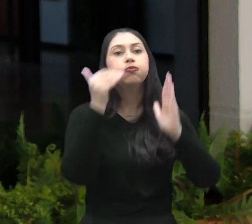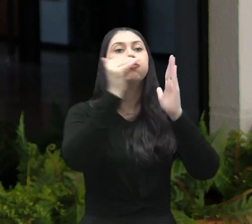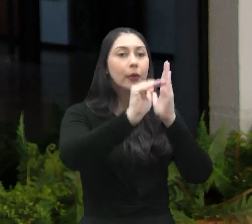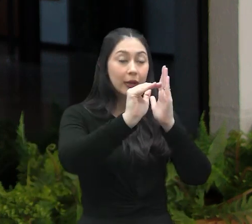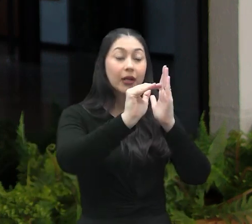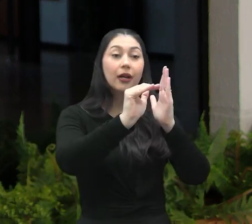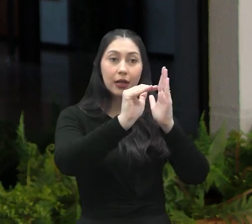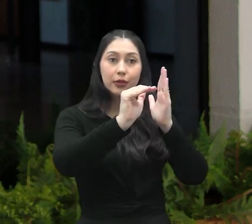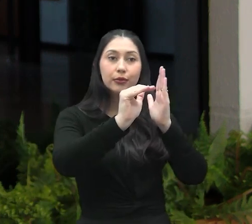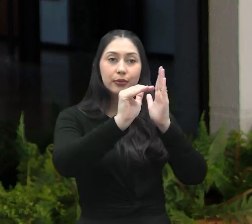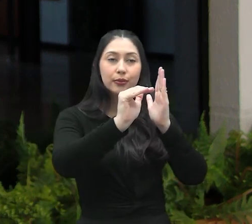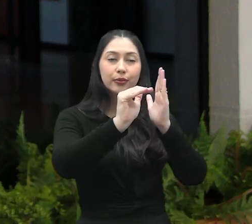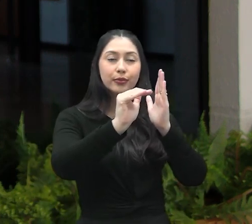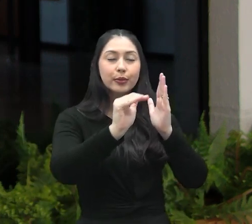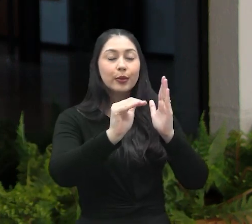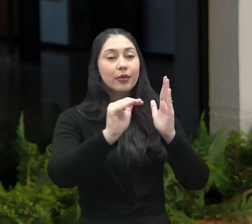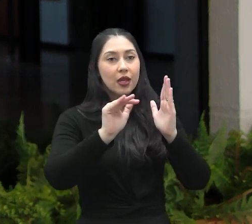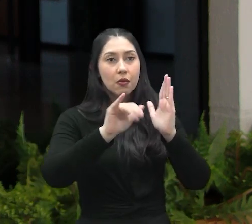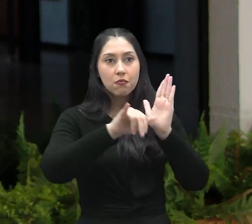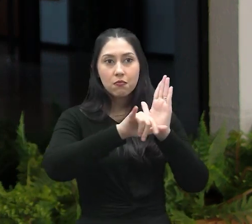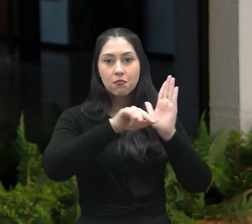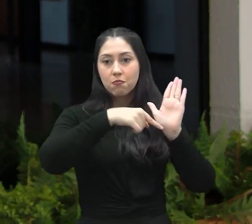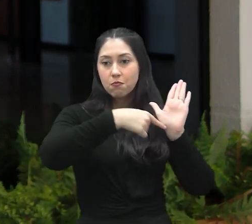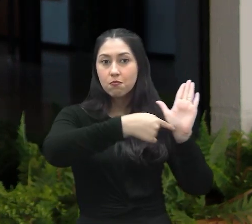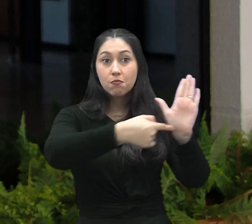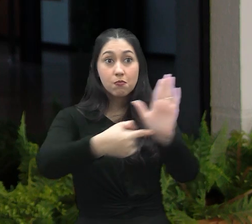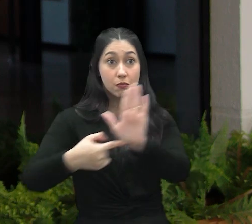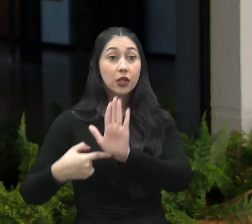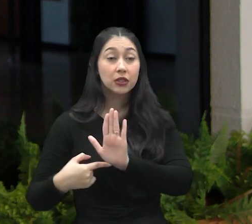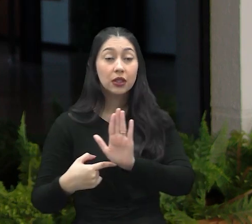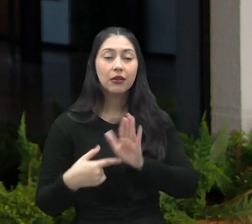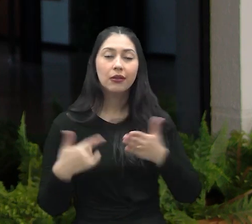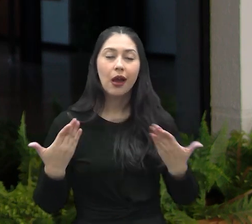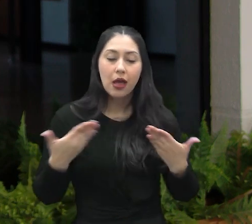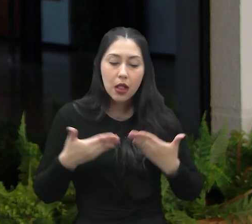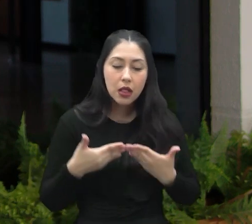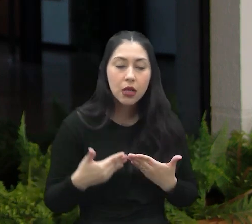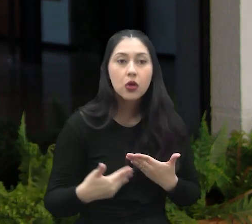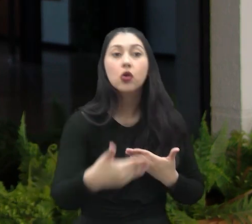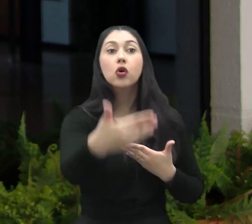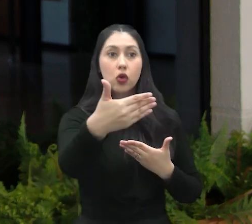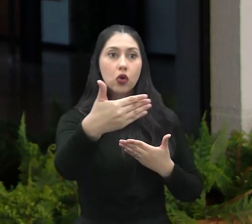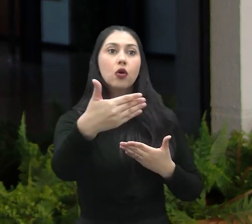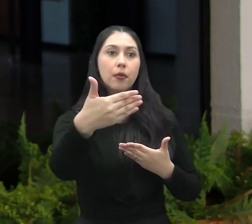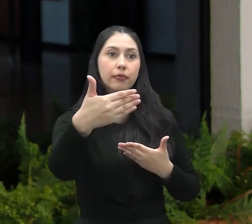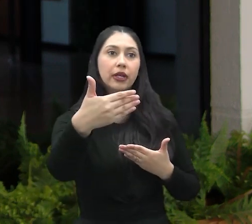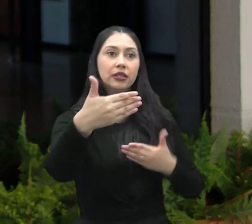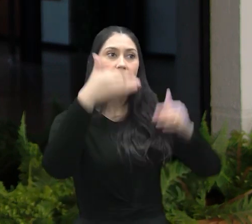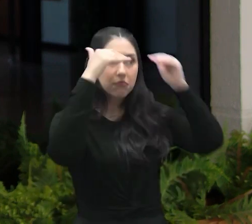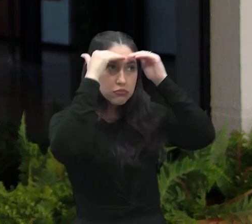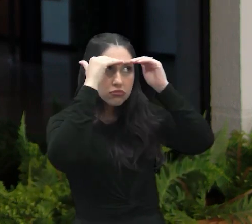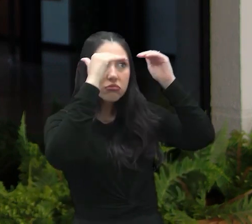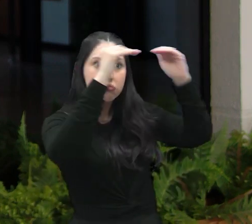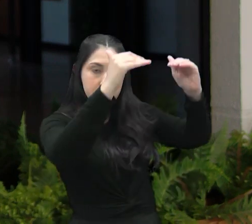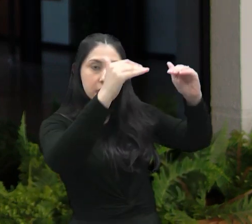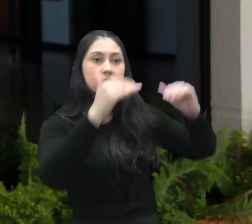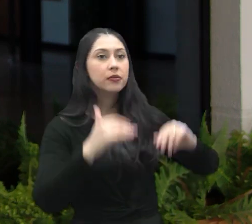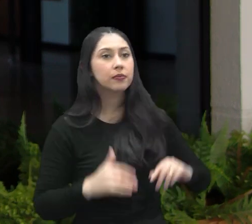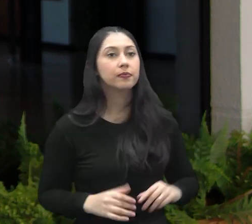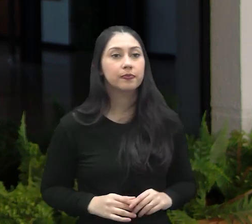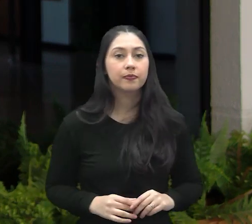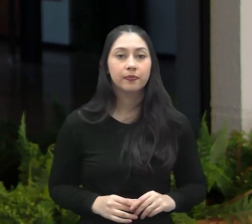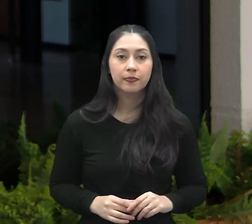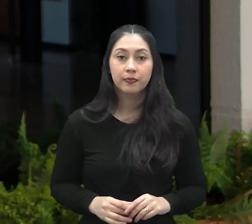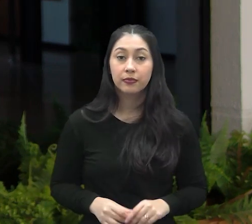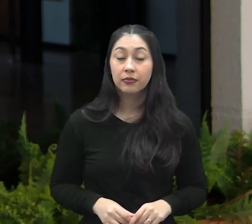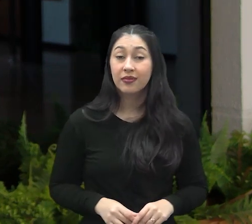Diário Oficial, é promulgado e publicado no Diário Oficial e inicia ali o seu período de vacância ou já começa a produzir